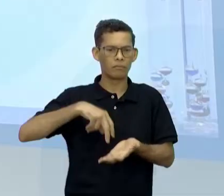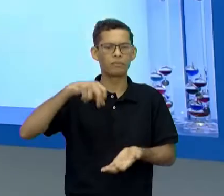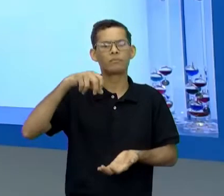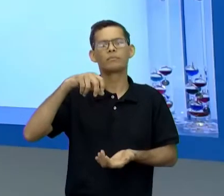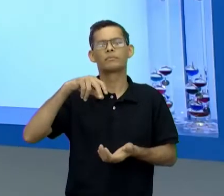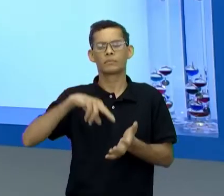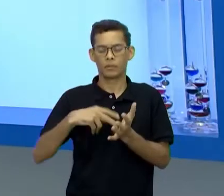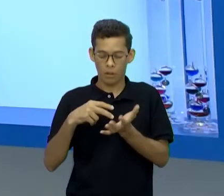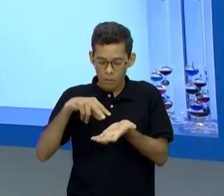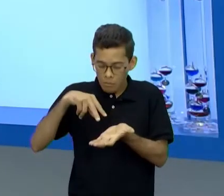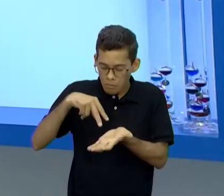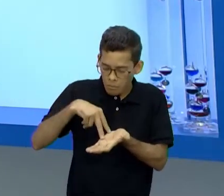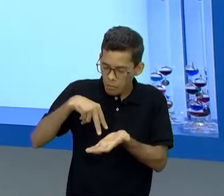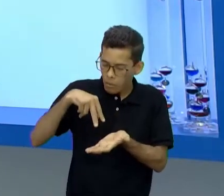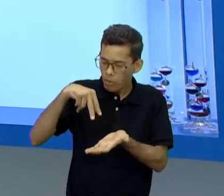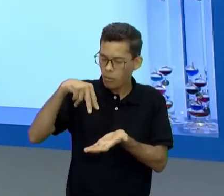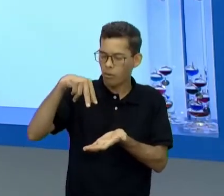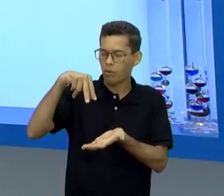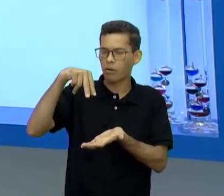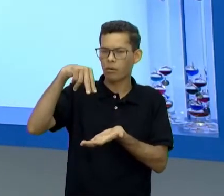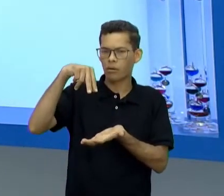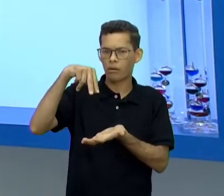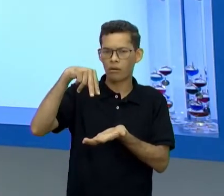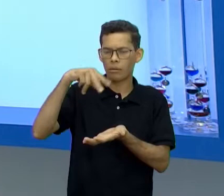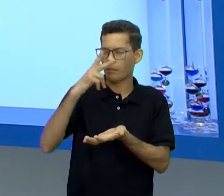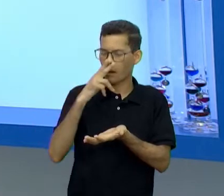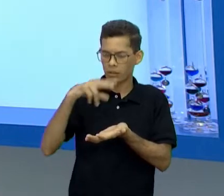naquele momento, até você chegar no chão, você tem a